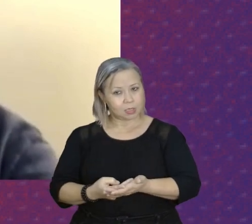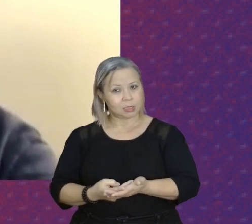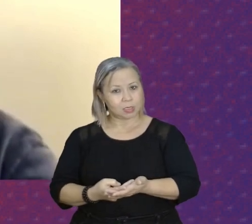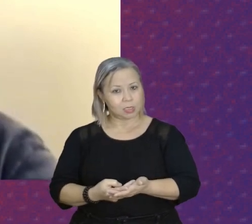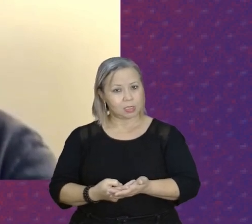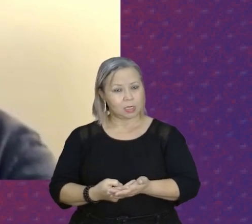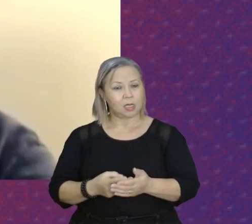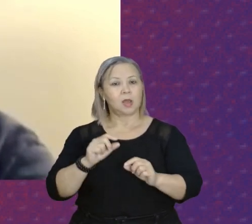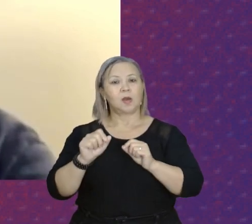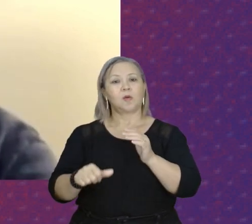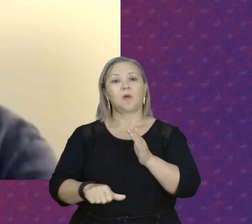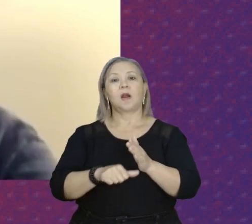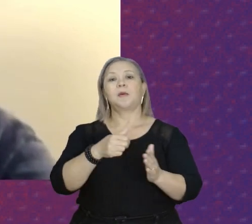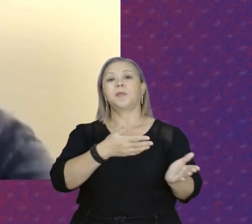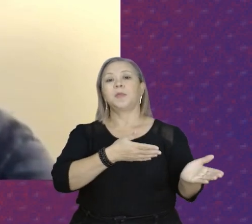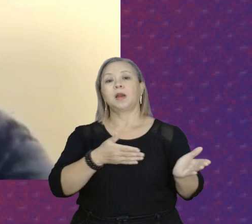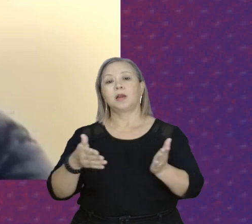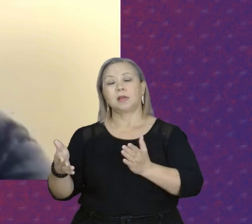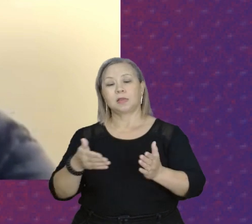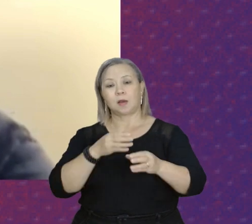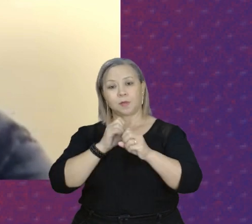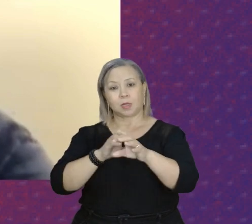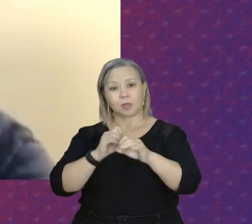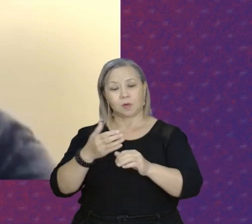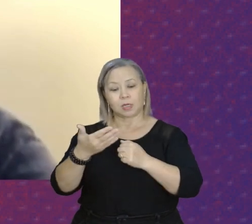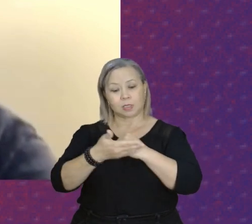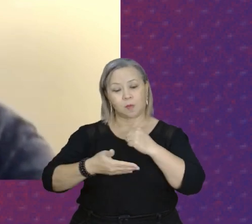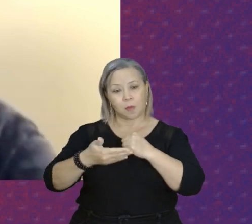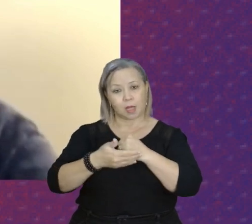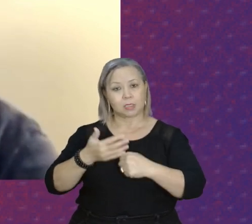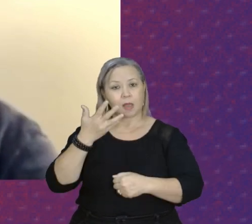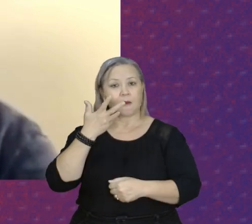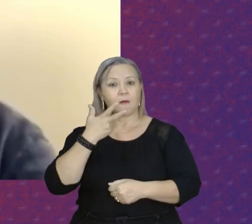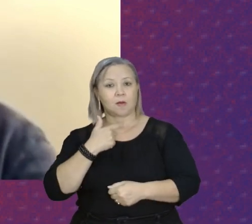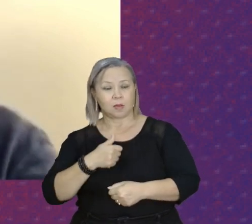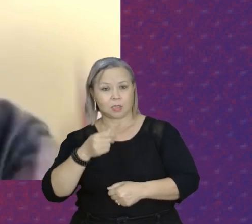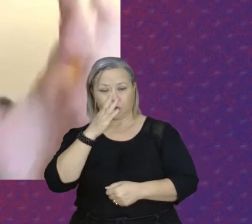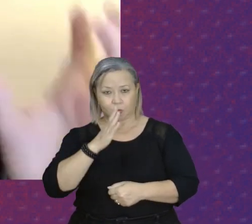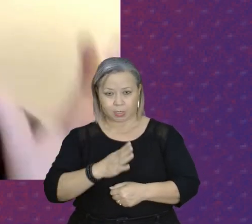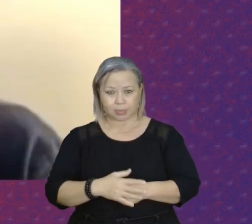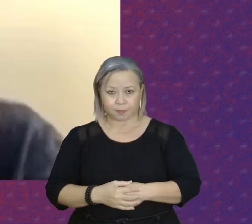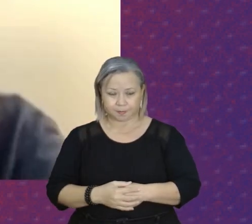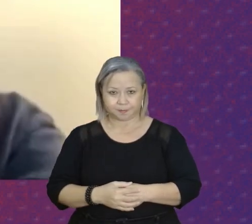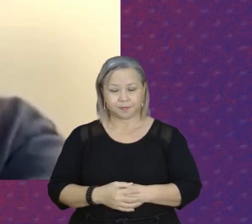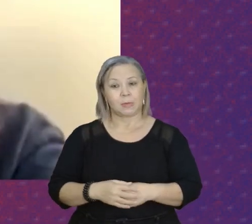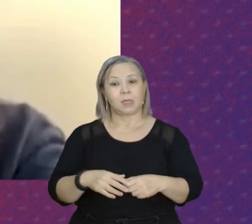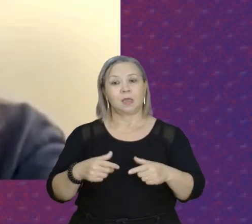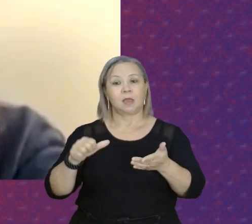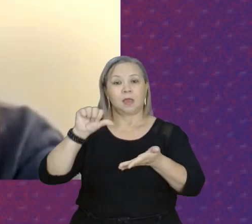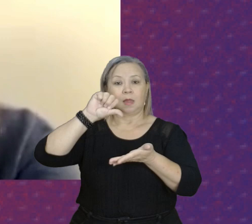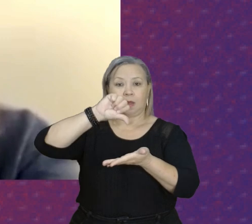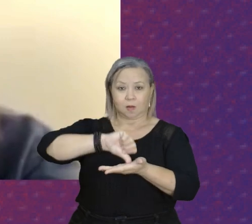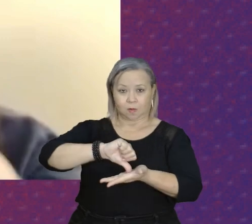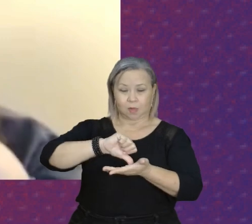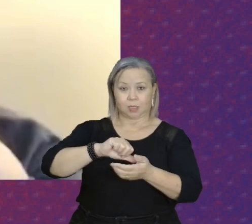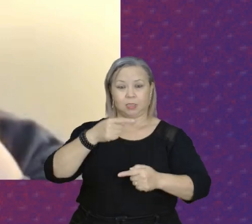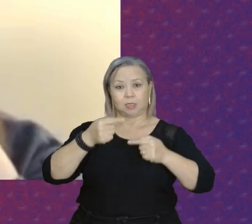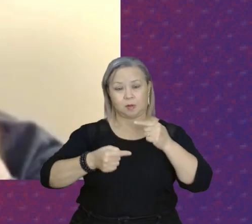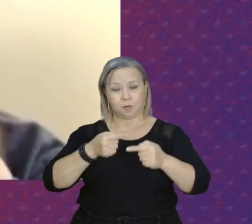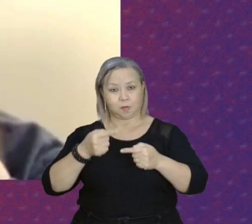definida como a primeira etapa da educação básica no Brasil. Então, localiza a política